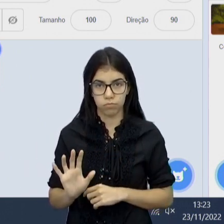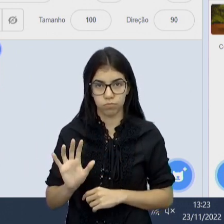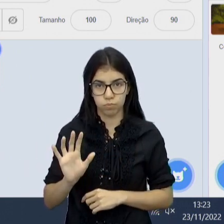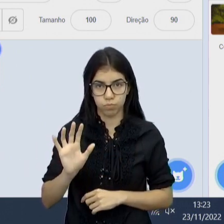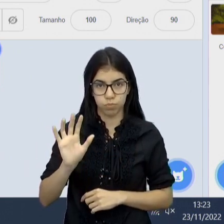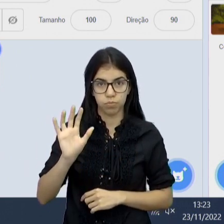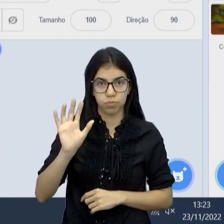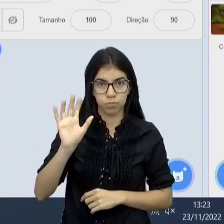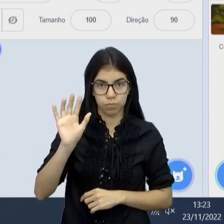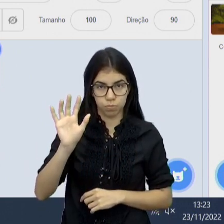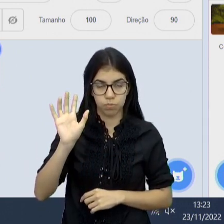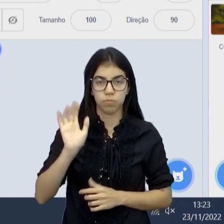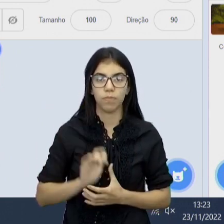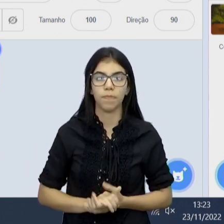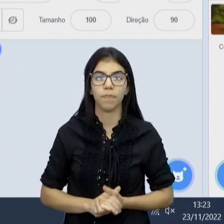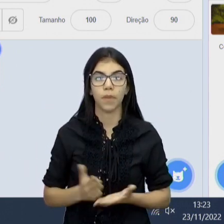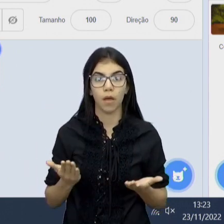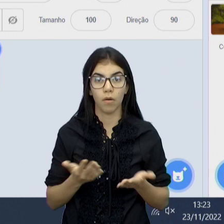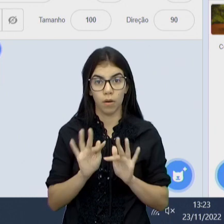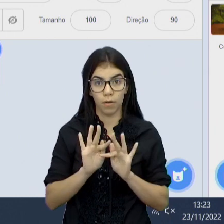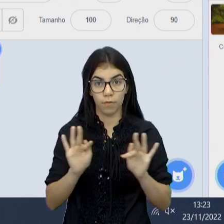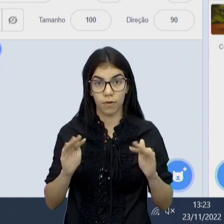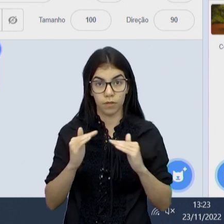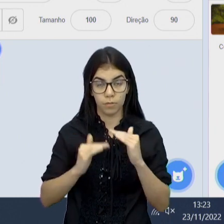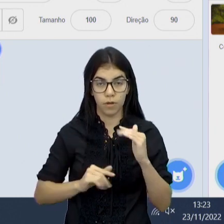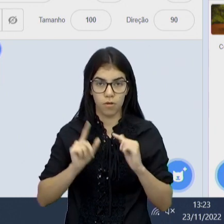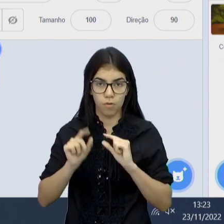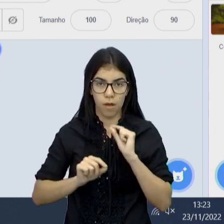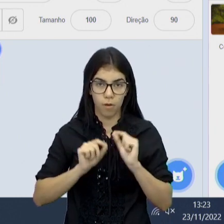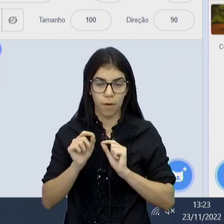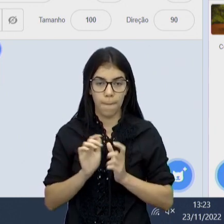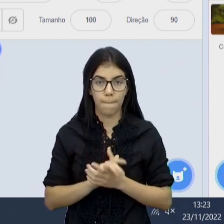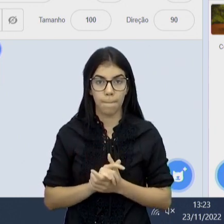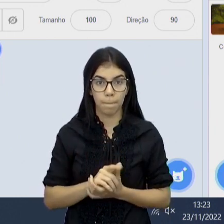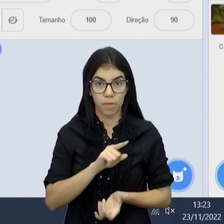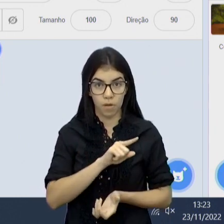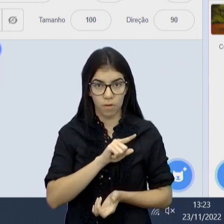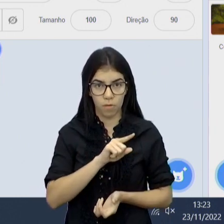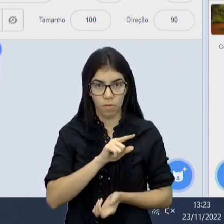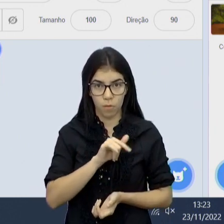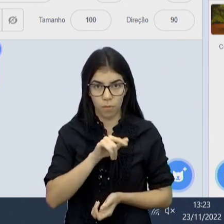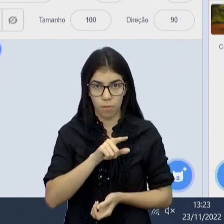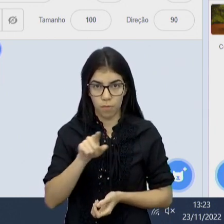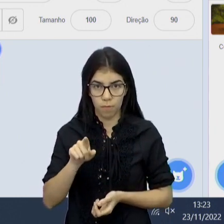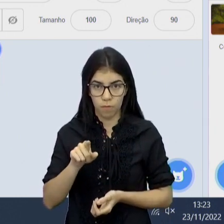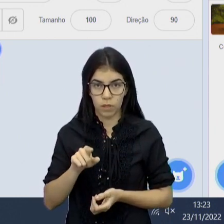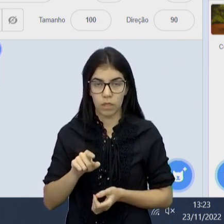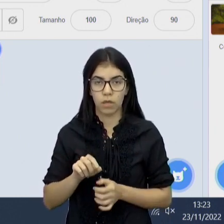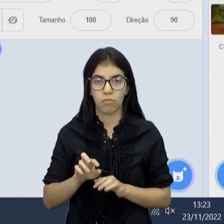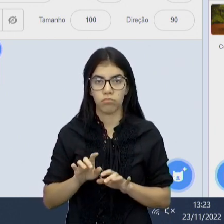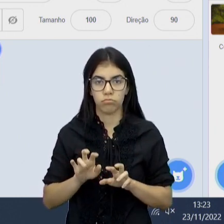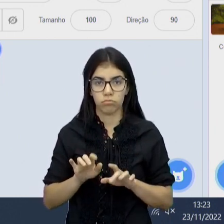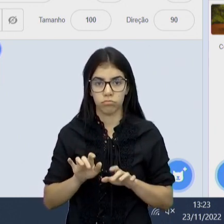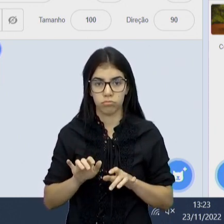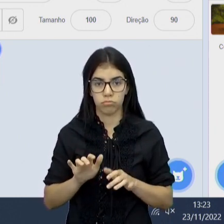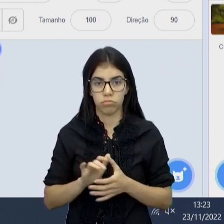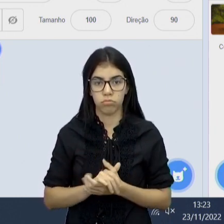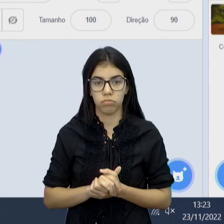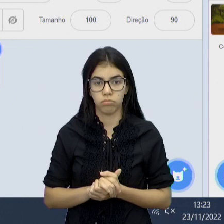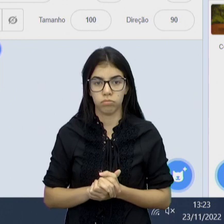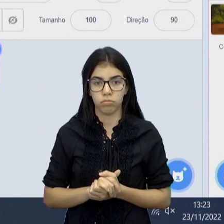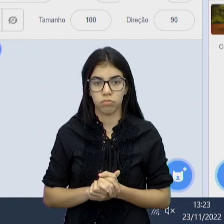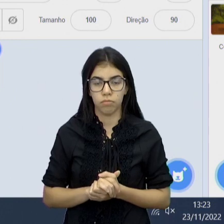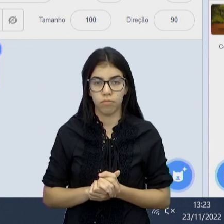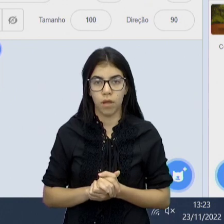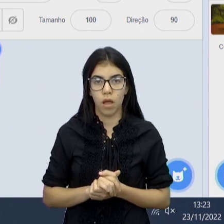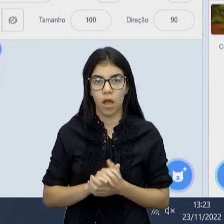ser encaixado. Isso. E aí a frase de baixo é assim, ó. Você digita um número, então clica aí para